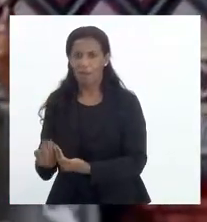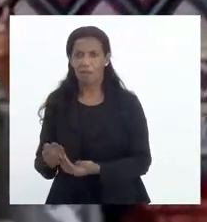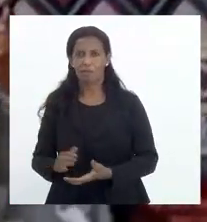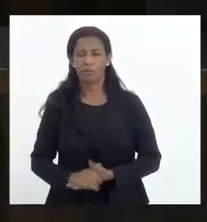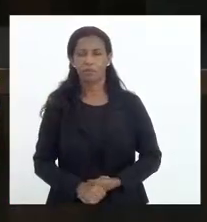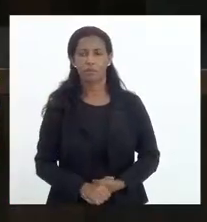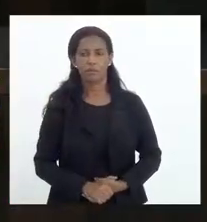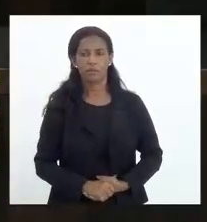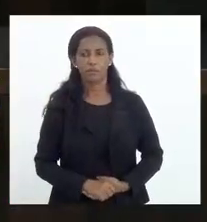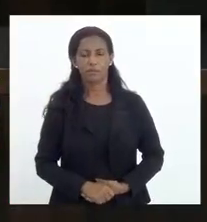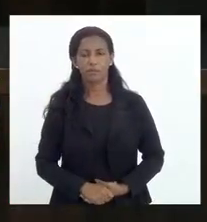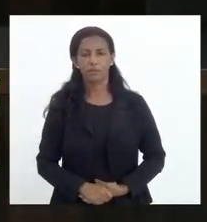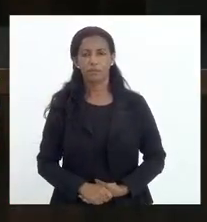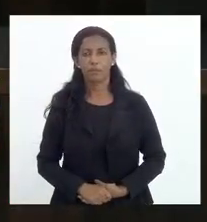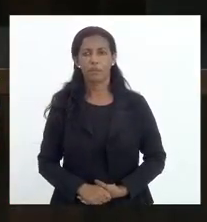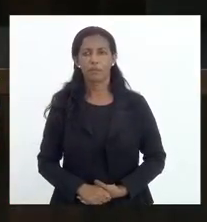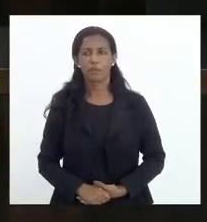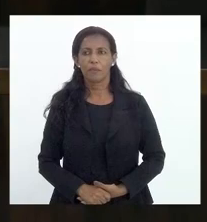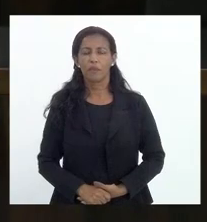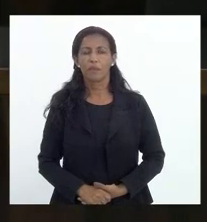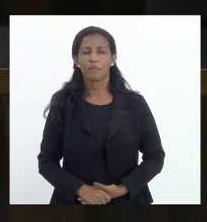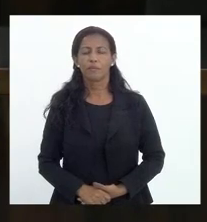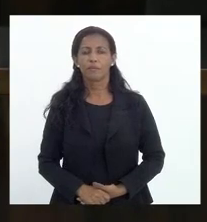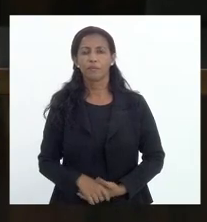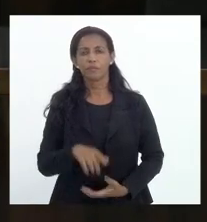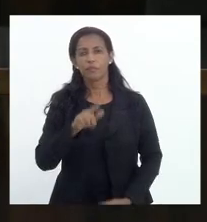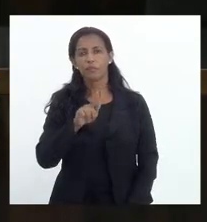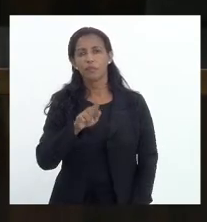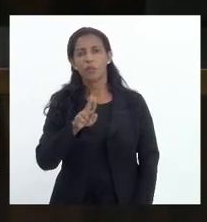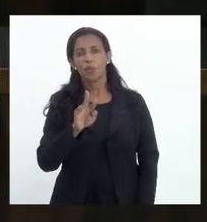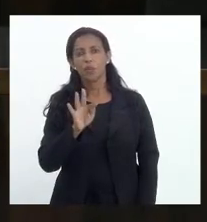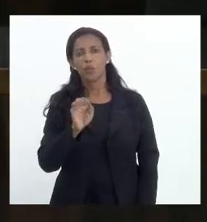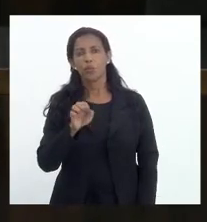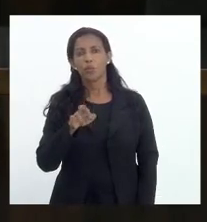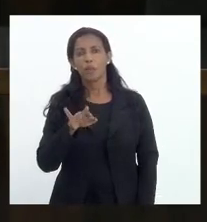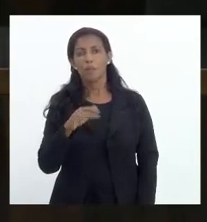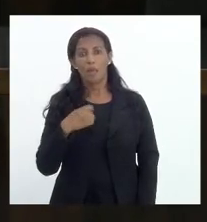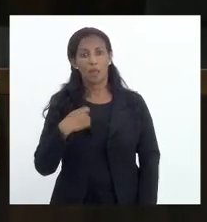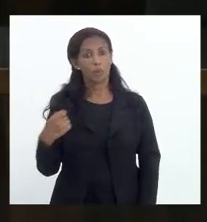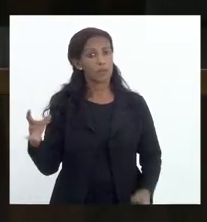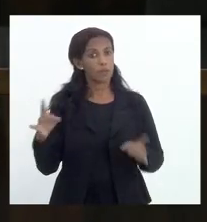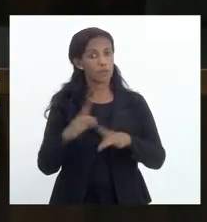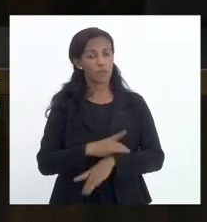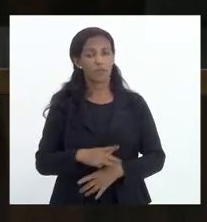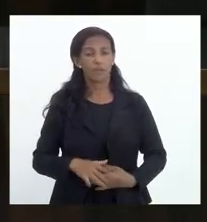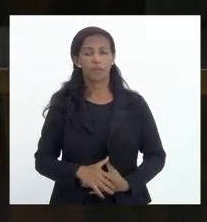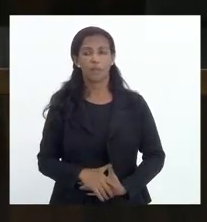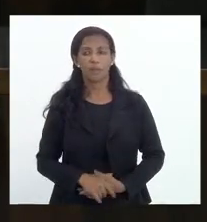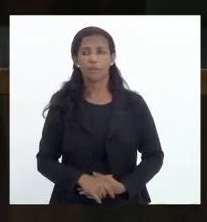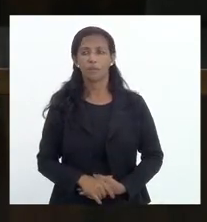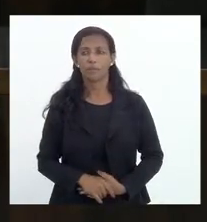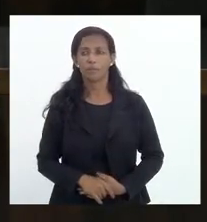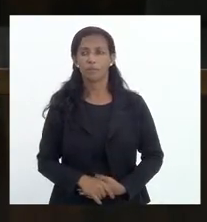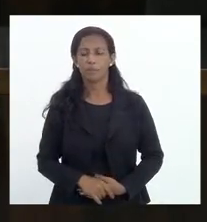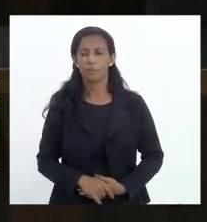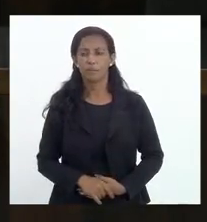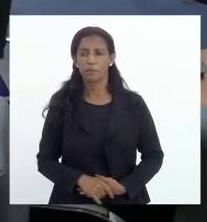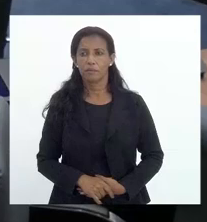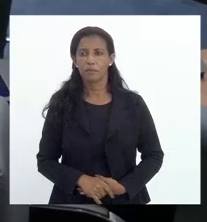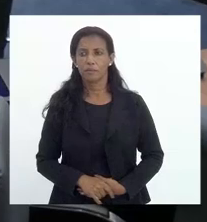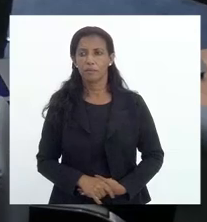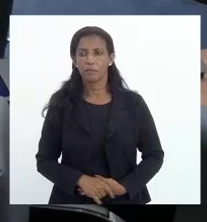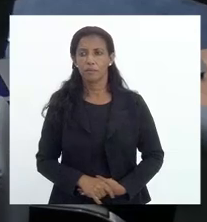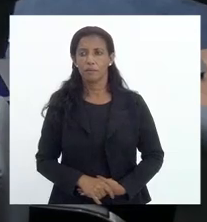Obrigado. Obrigado, deputada Mônica. Gutenberg, 2 minutos, porque eu tenho que encerrar, por favor. Gutenberg, da SEAP. É